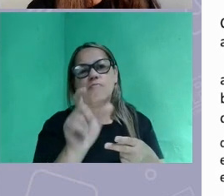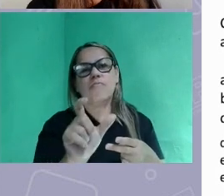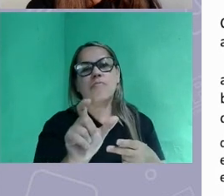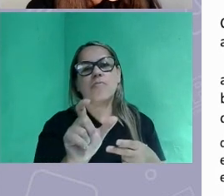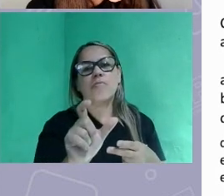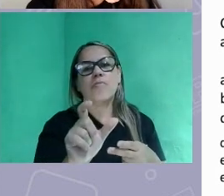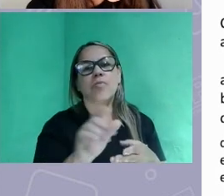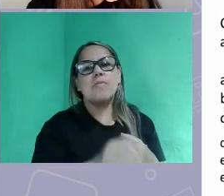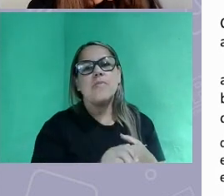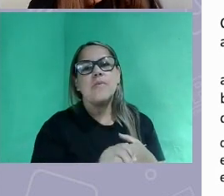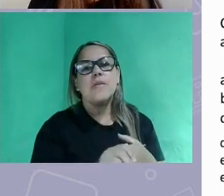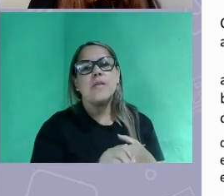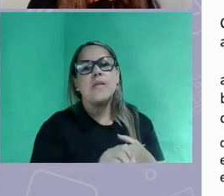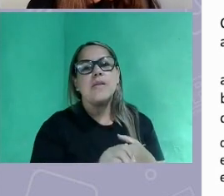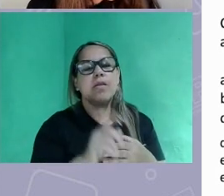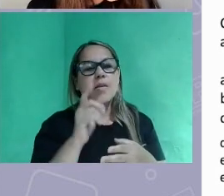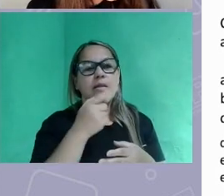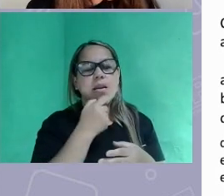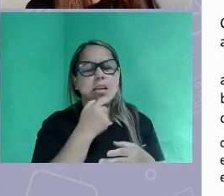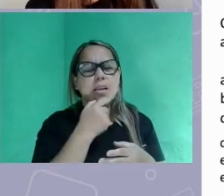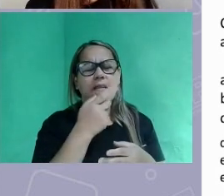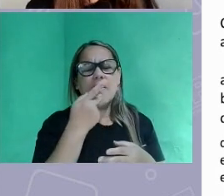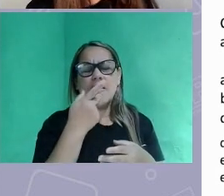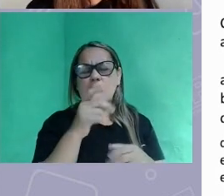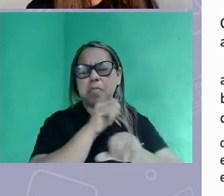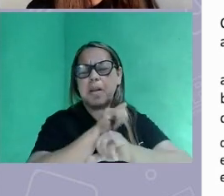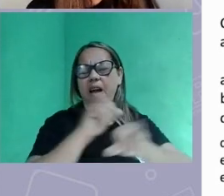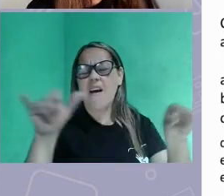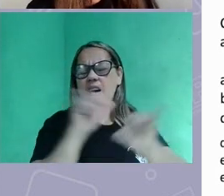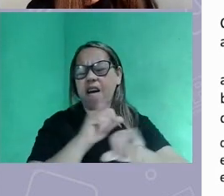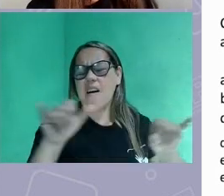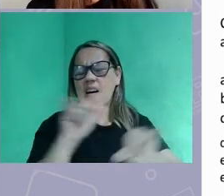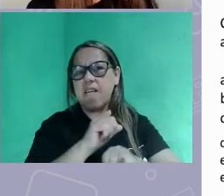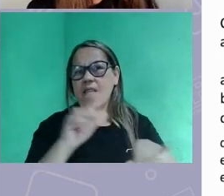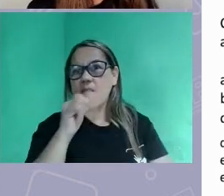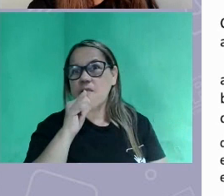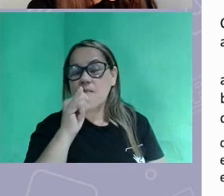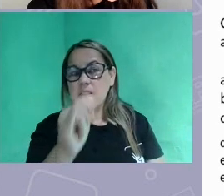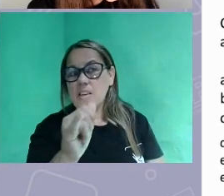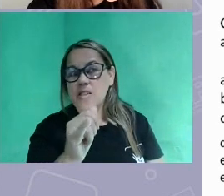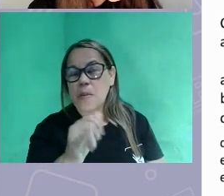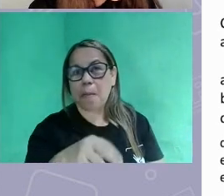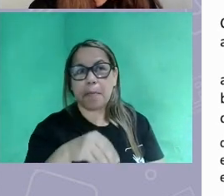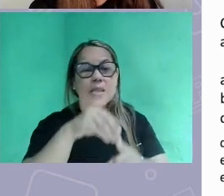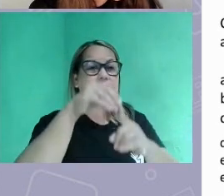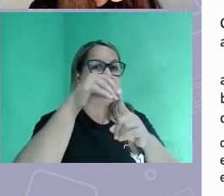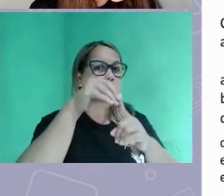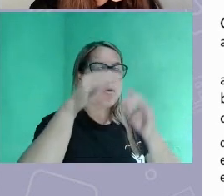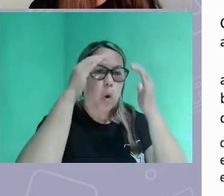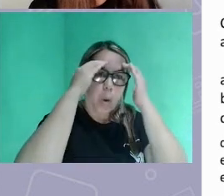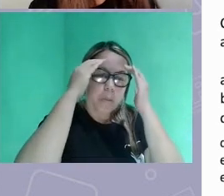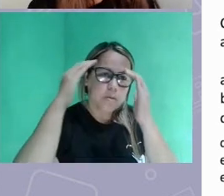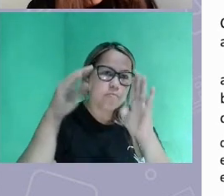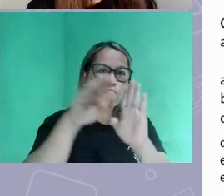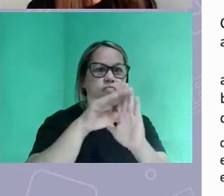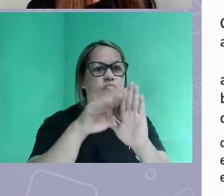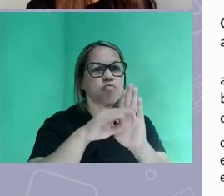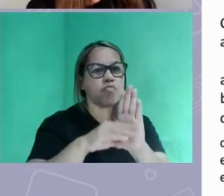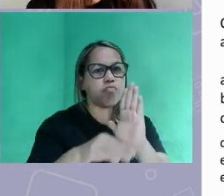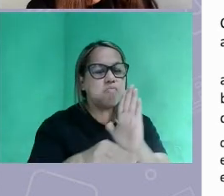usado para avisos e principalmente para atender aos requisitos do serviço